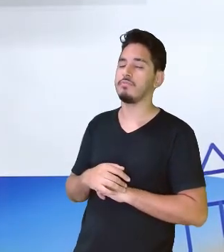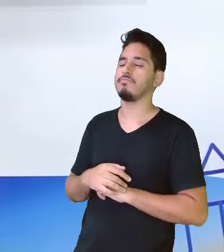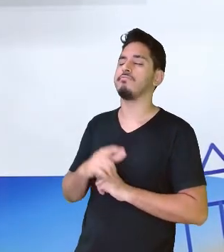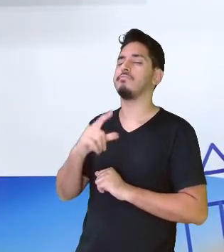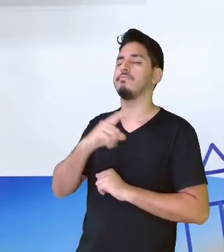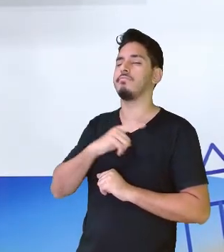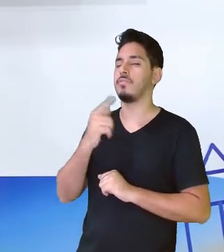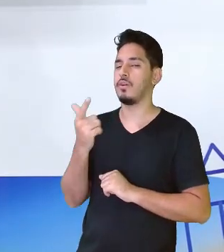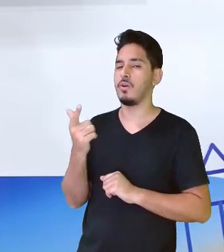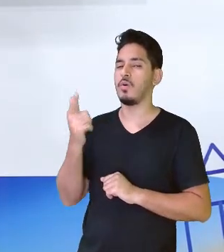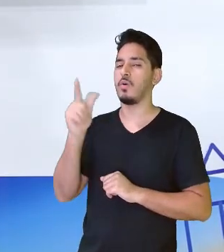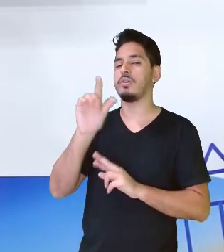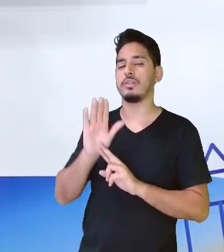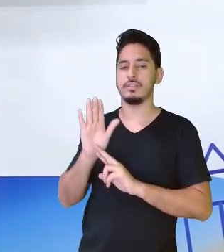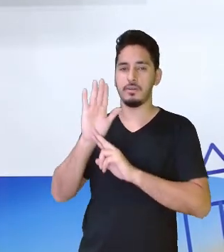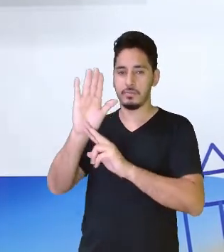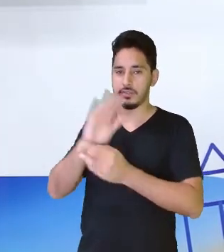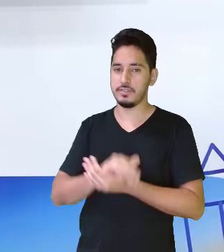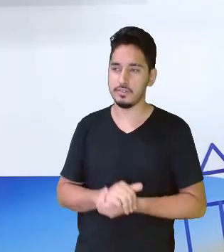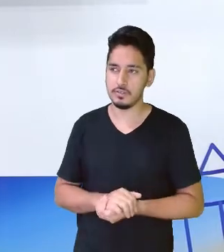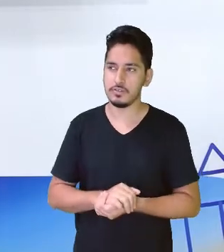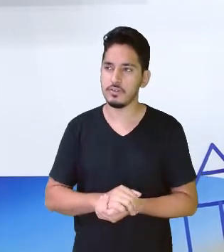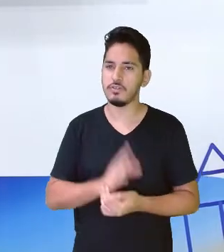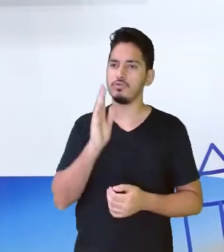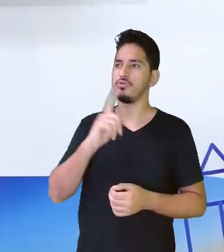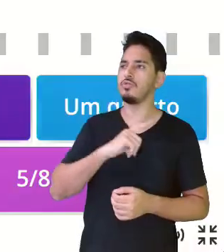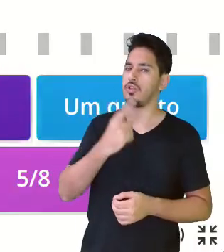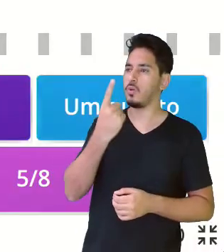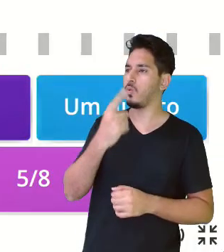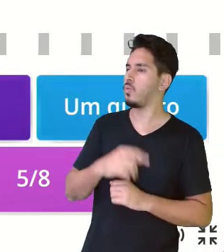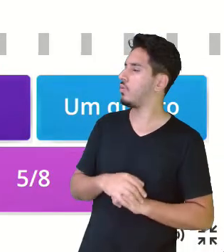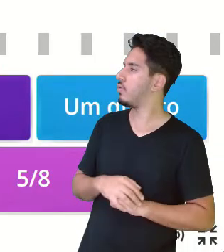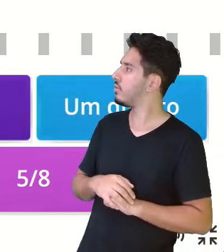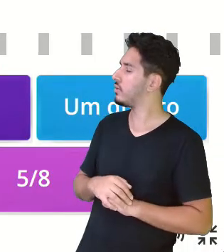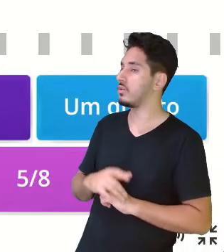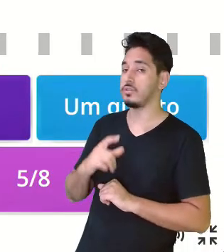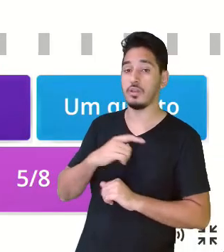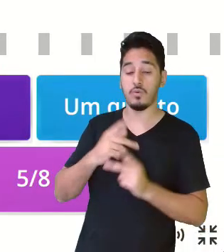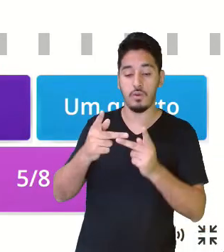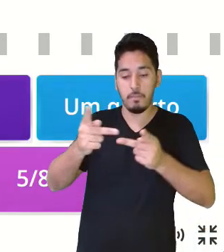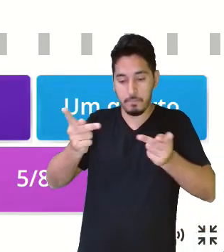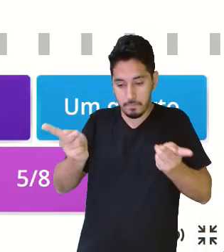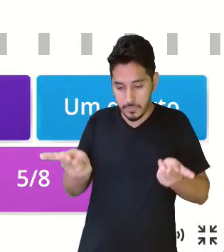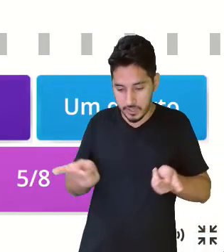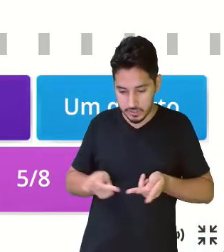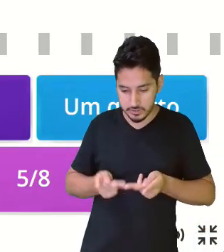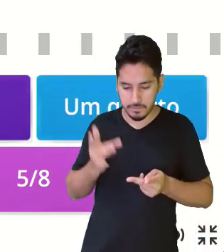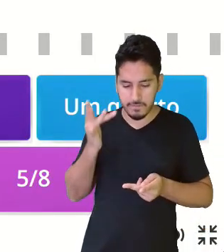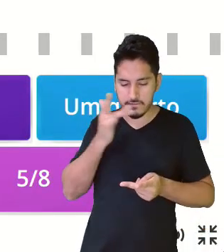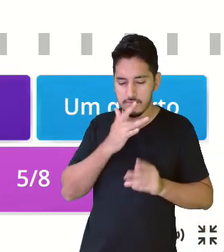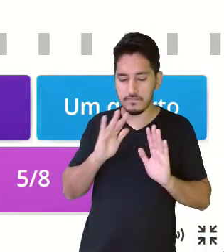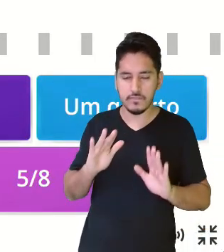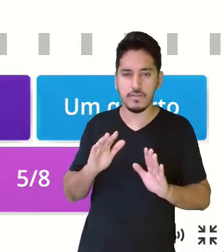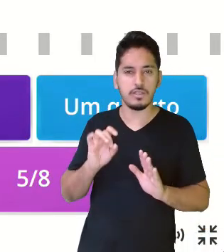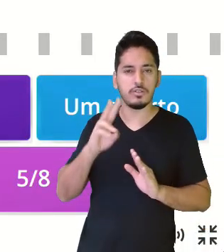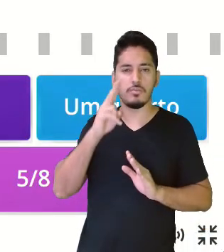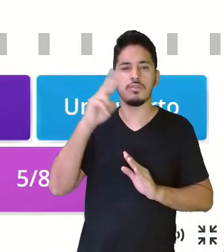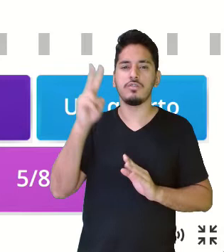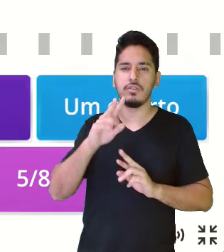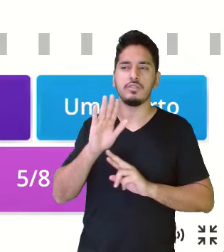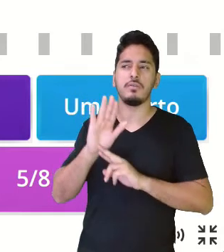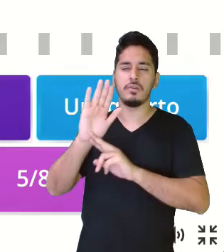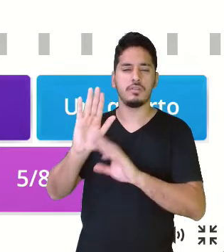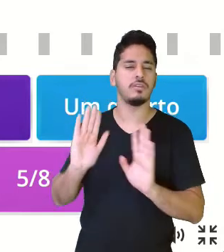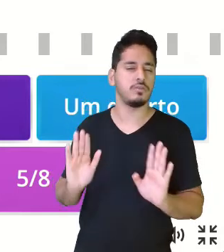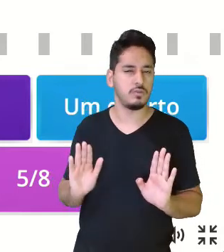tem outras representações. E a gente já tem uma aqui, ó. Tem uma pizza. Aqui é só para a gente ver as